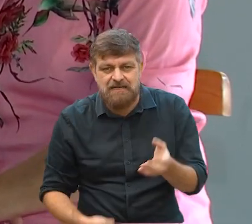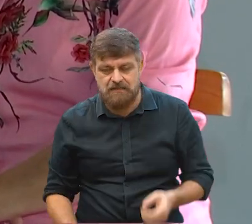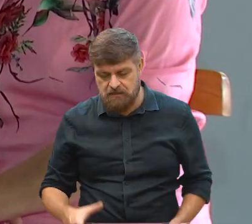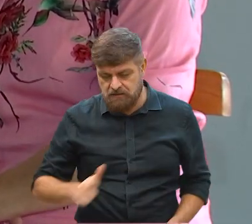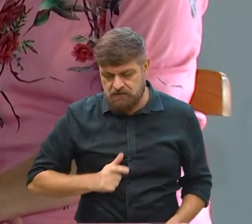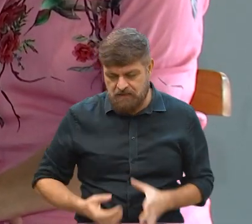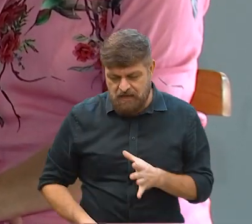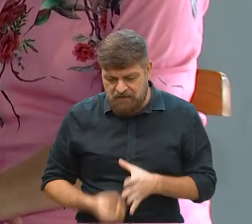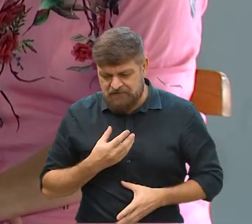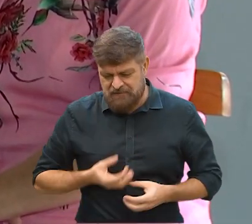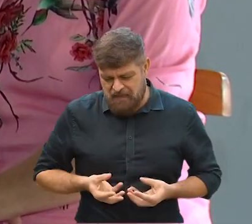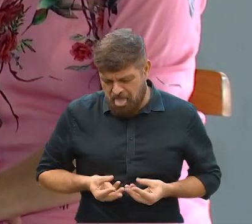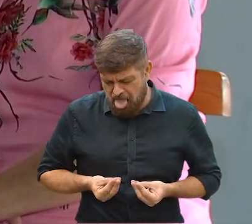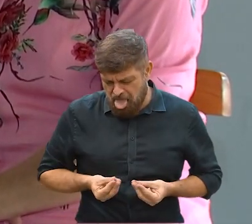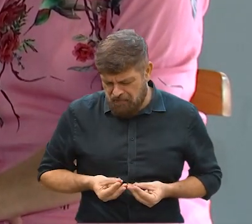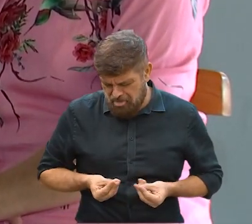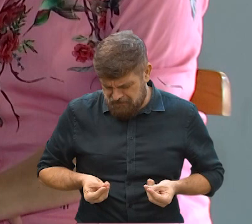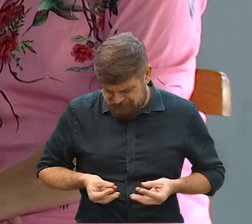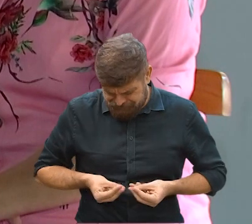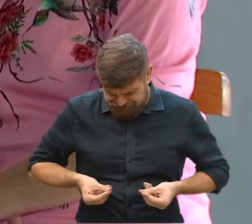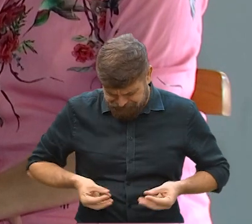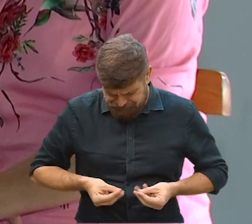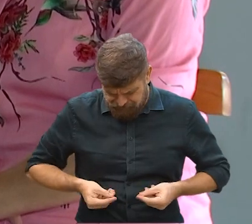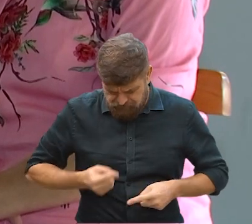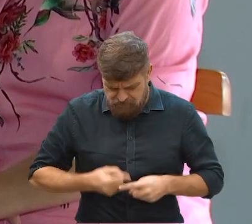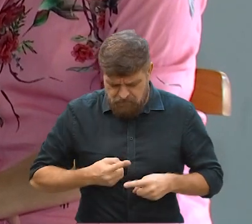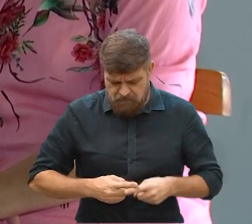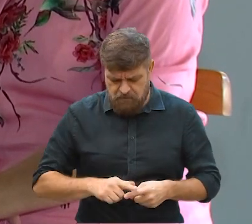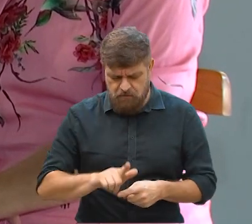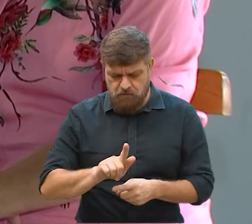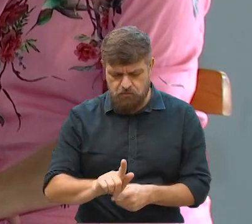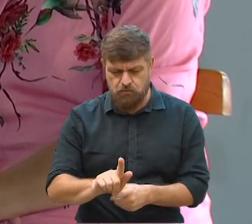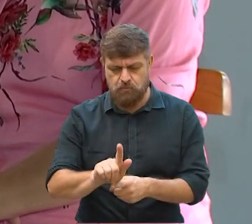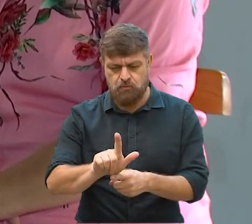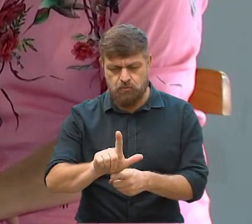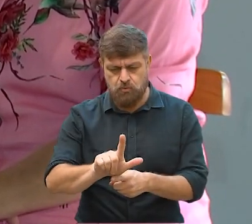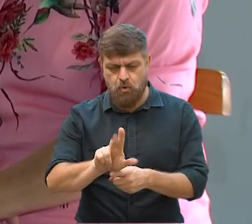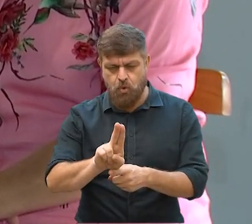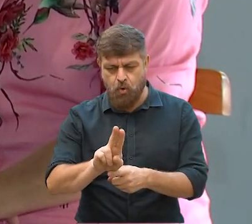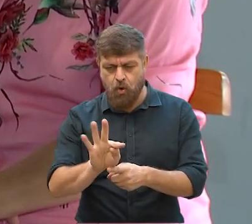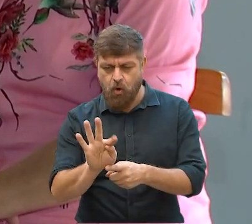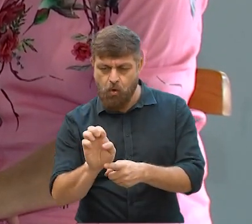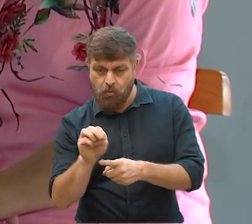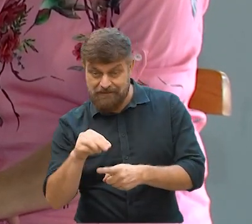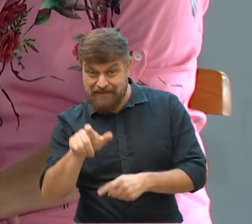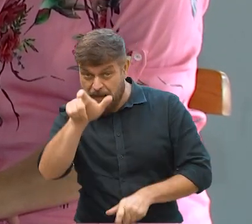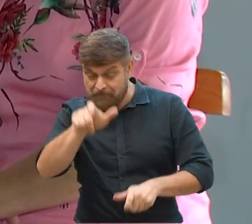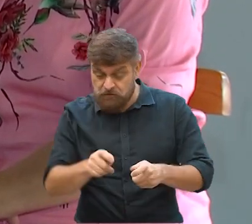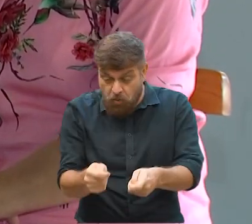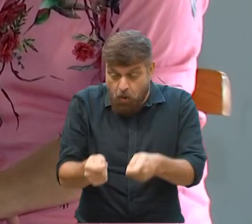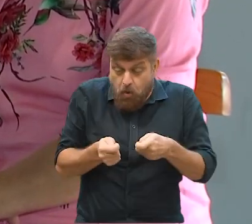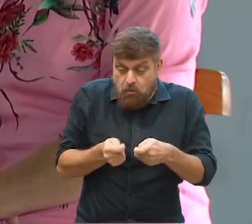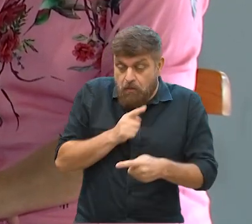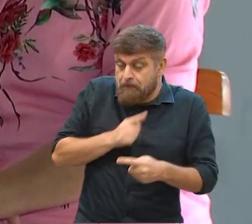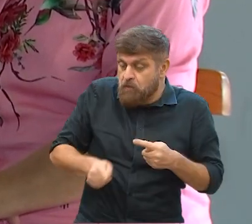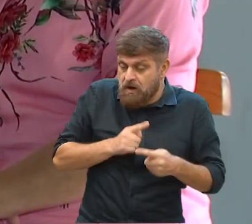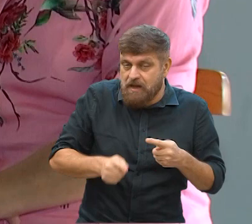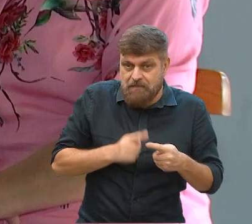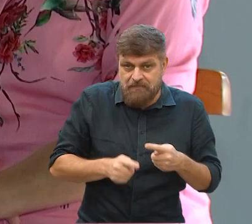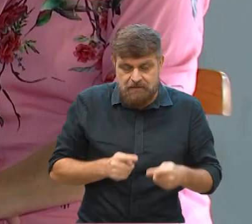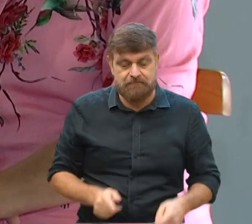começa a produzir muito muco, muita secreção por conta do glúten ingerido. Essas pessoas precisam restringir o